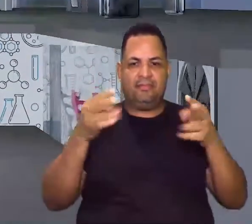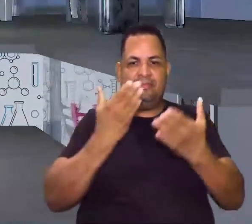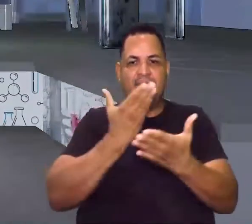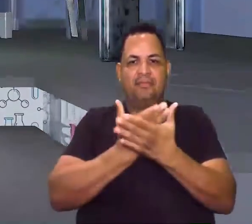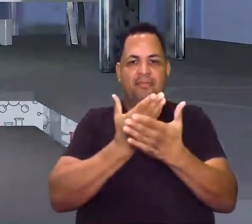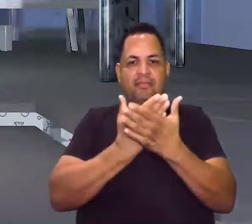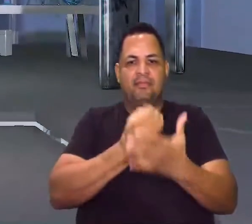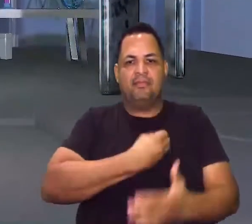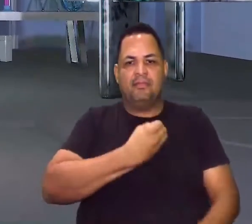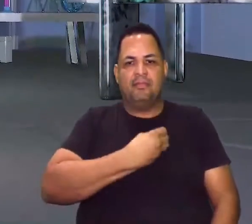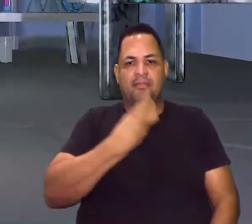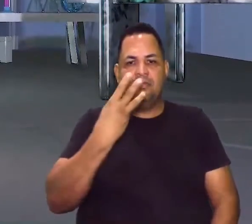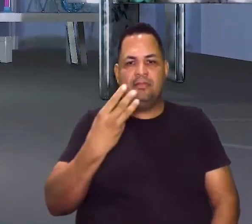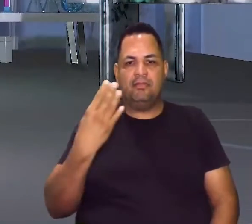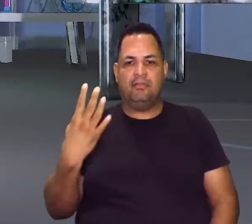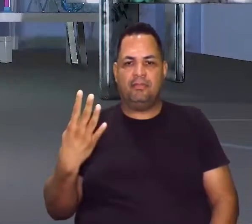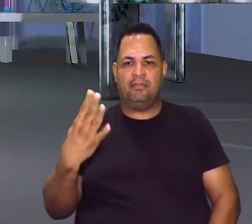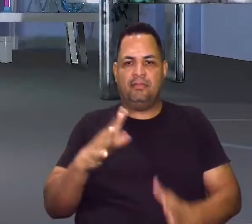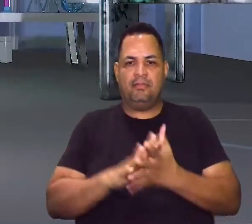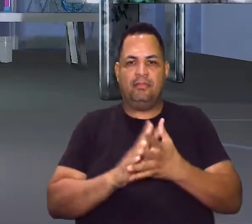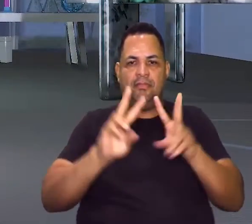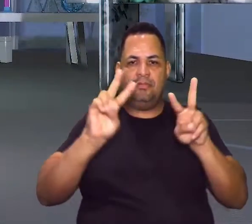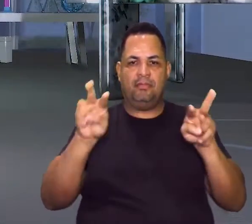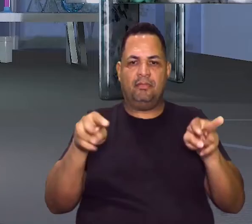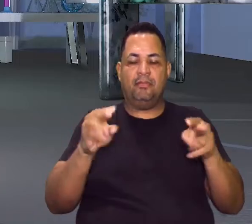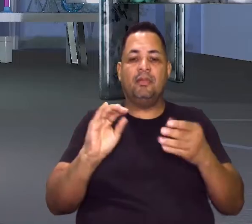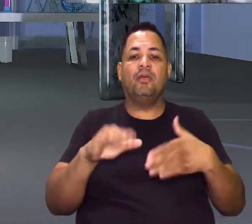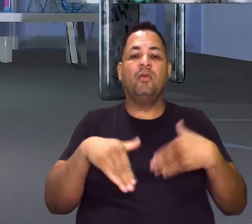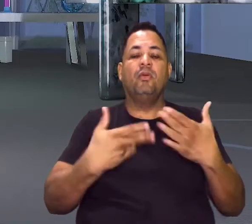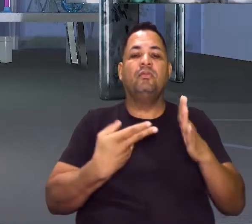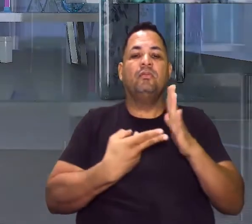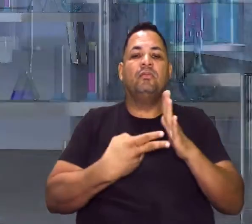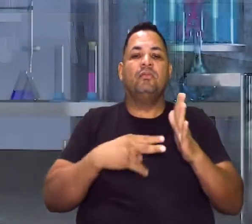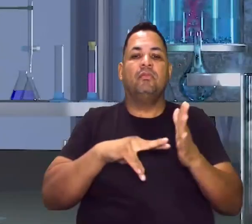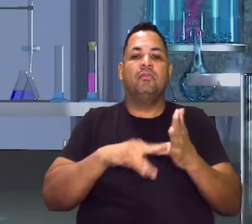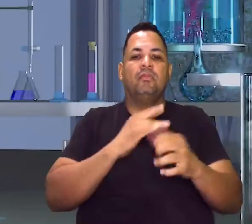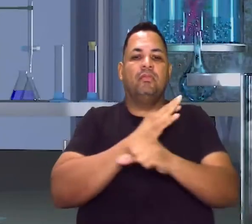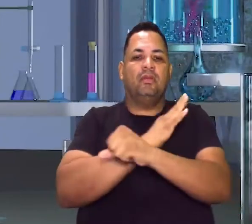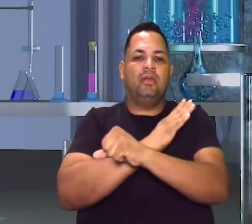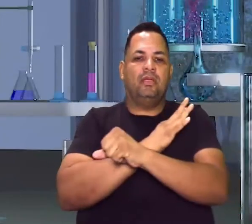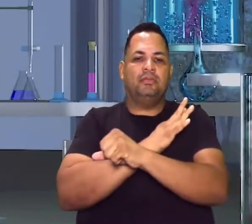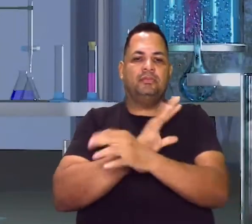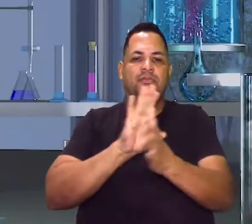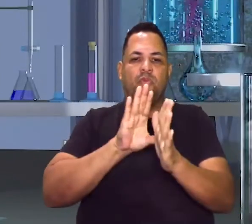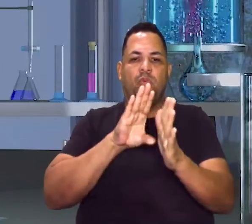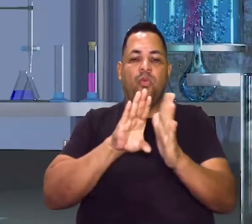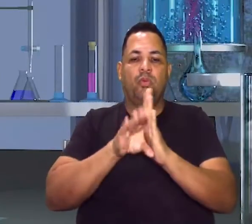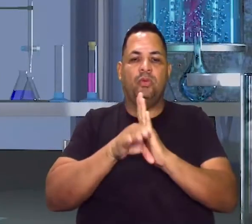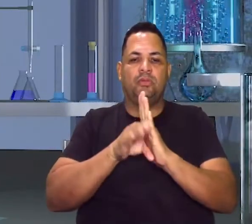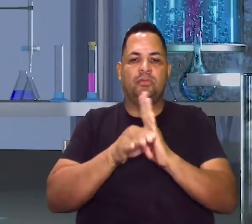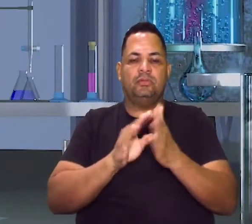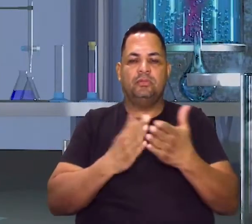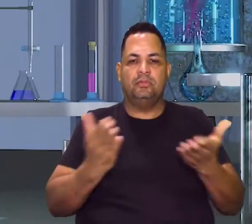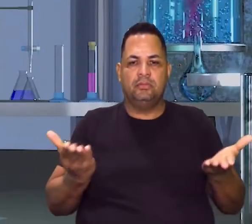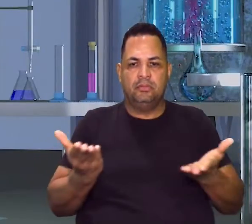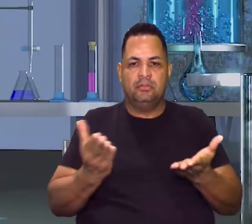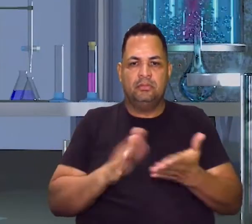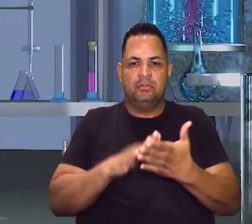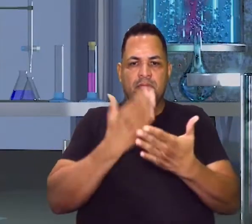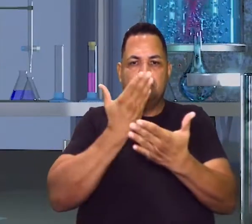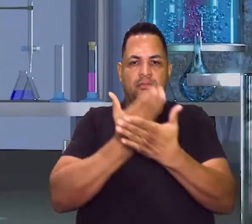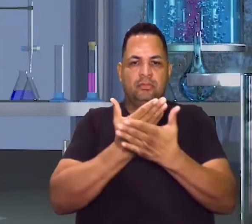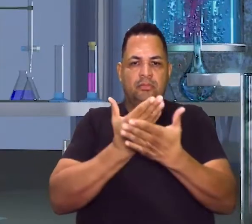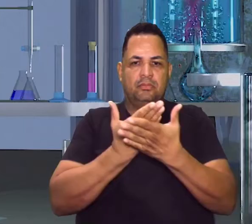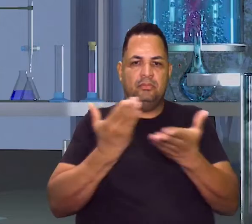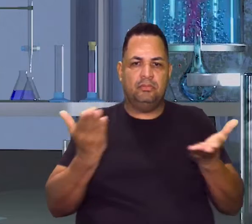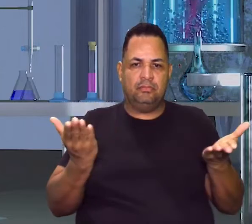aula 34, que foi sobre o que significa ácidos mesmo, né? E aí você viu sobre